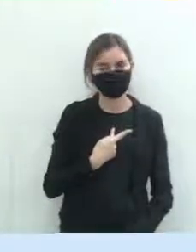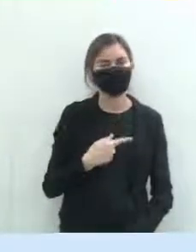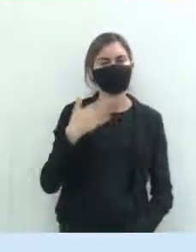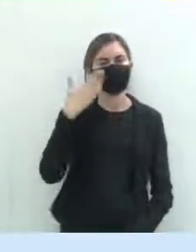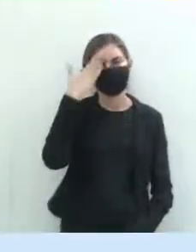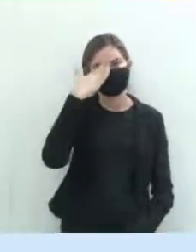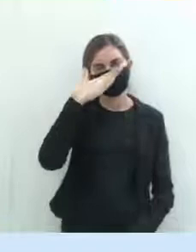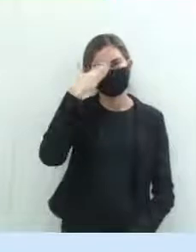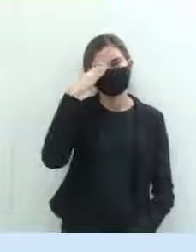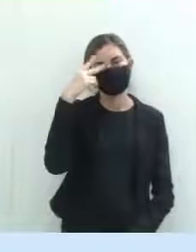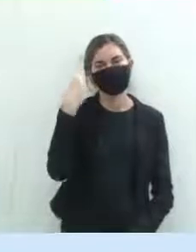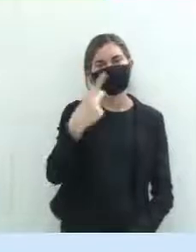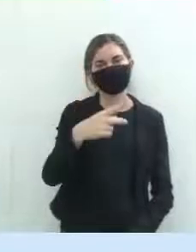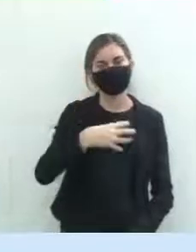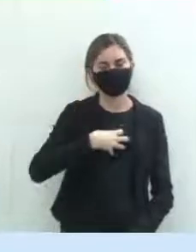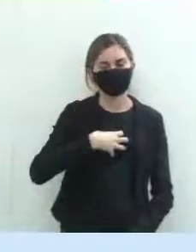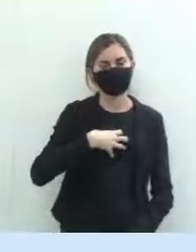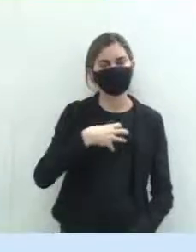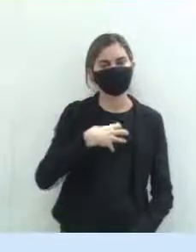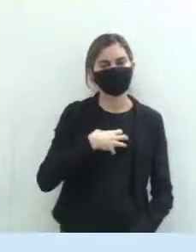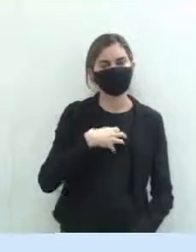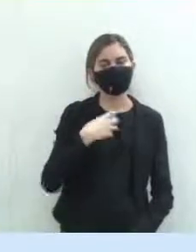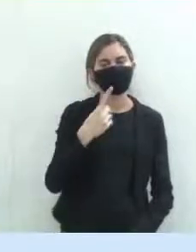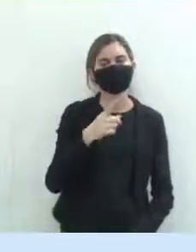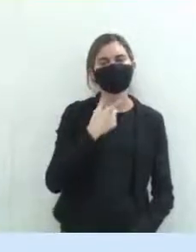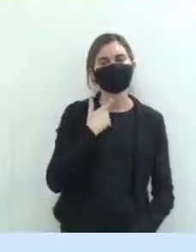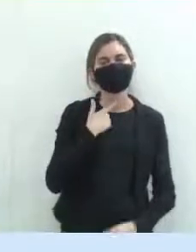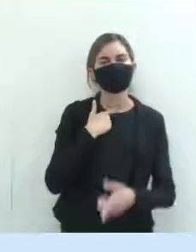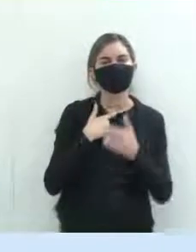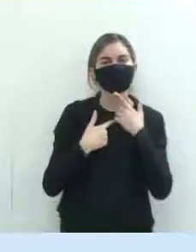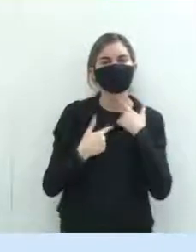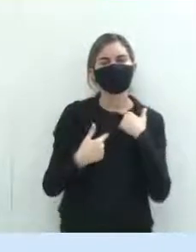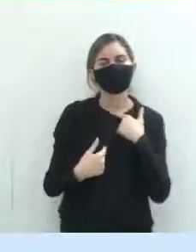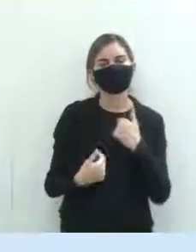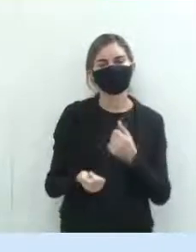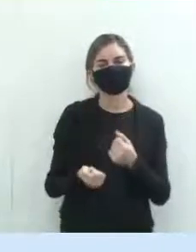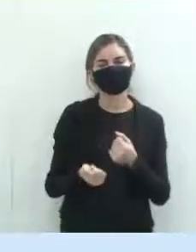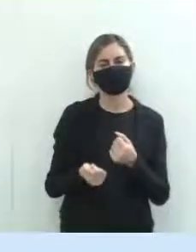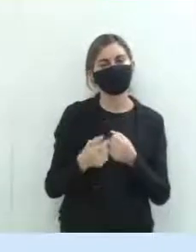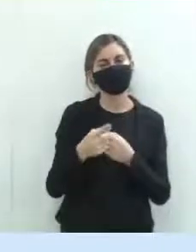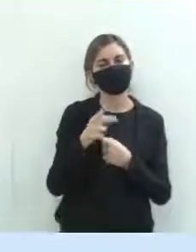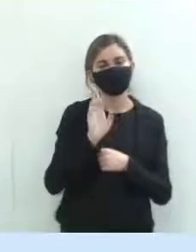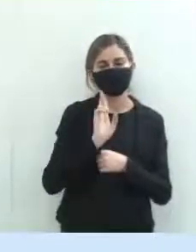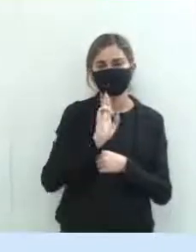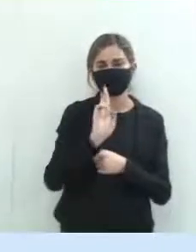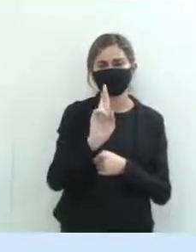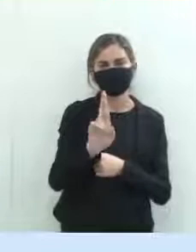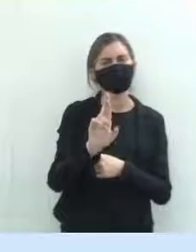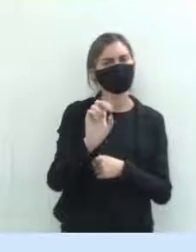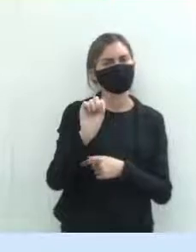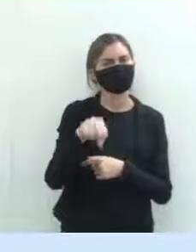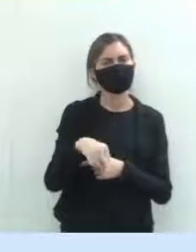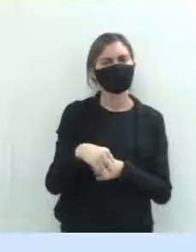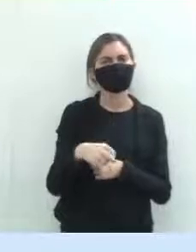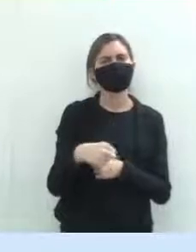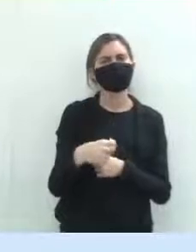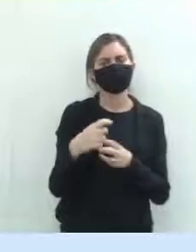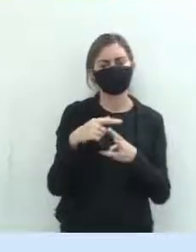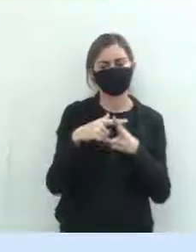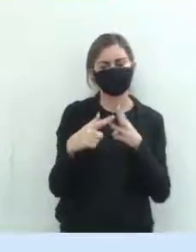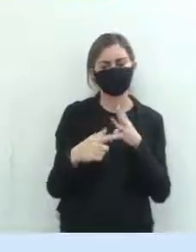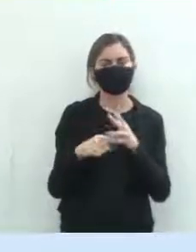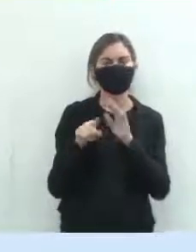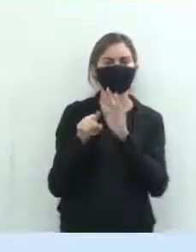entender seus sentimentos, sua vontade, seus desejos, para poder você responder de forma sincera e precisa essas 3